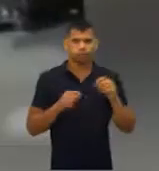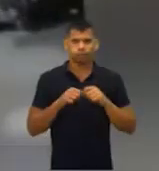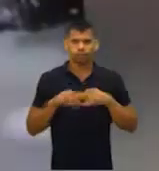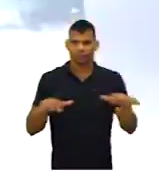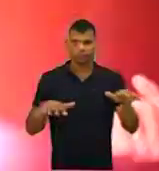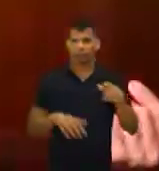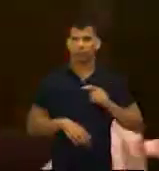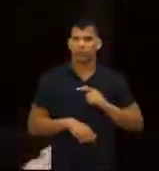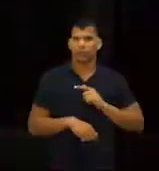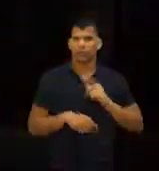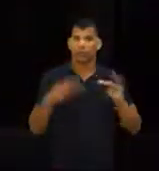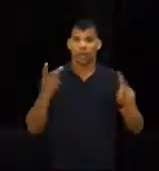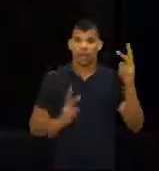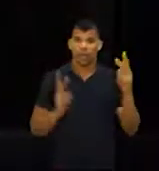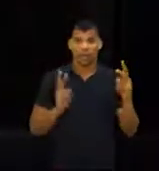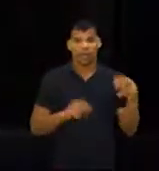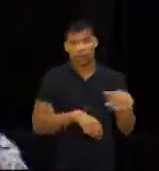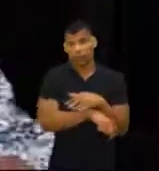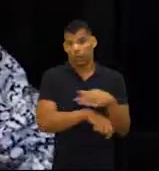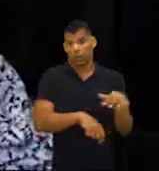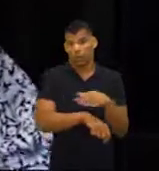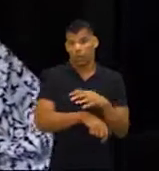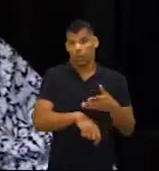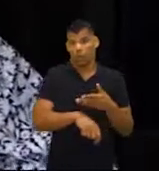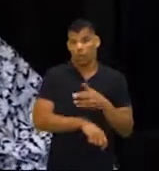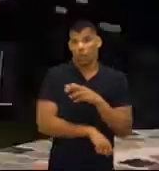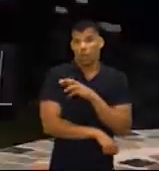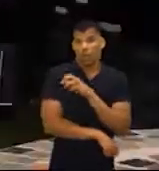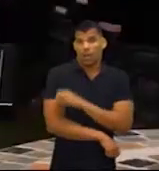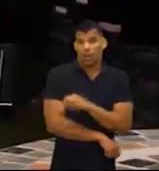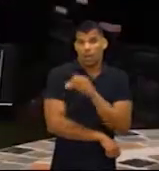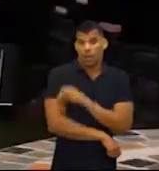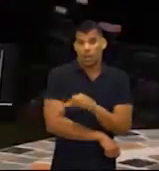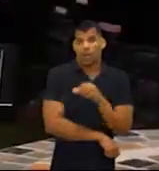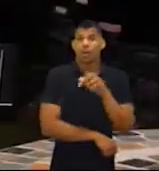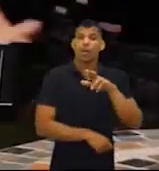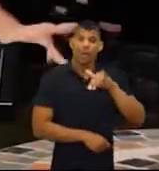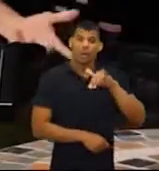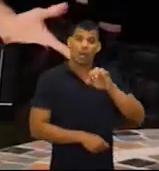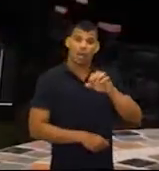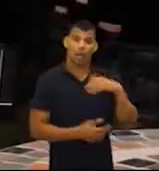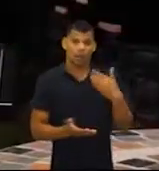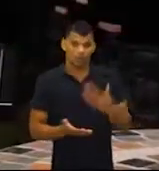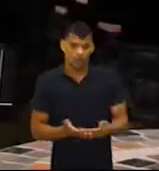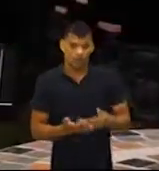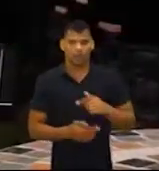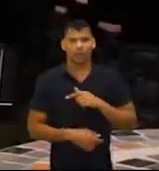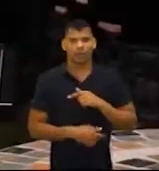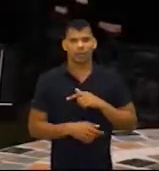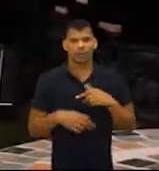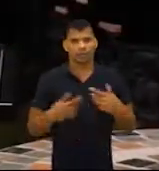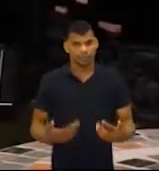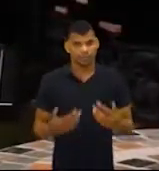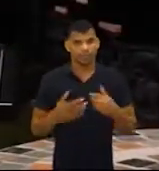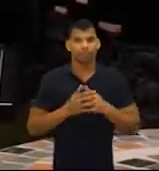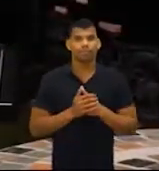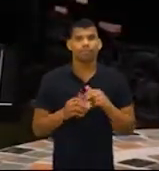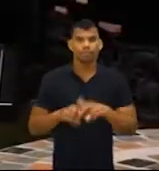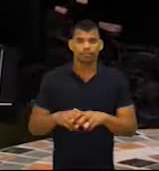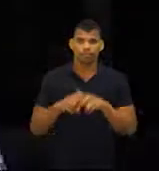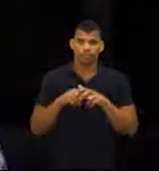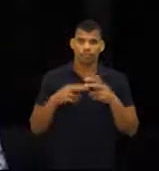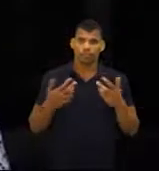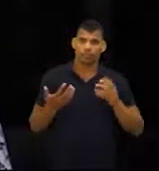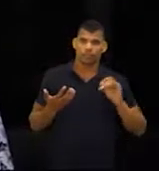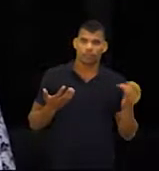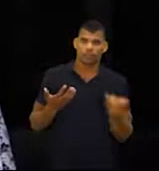quadrinho, impulsionou o carnaval de rua lá no Rio de Janeiro. E em todo o Brasil temos carnaval de rua hoje em dia. Então